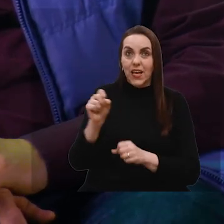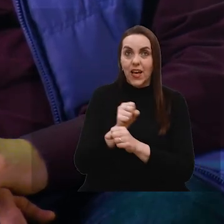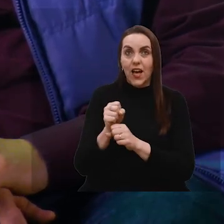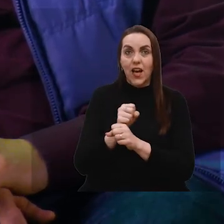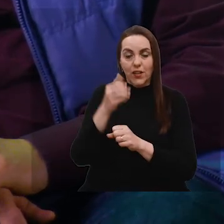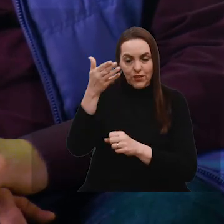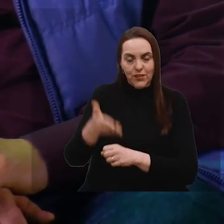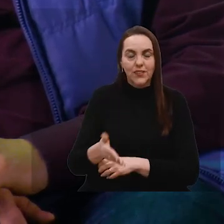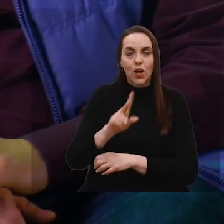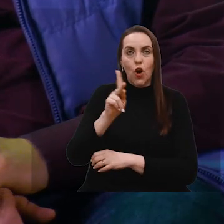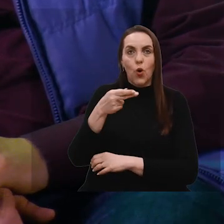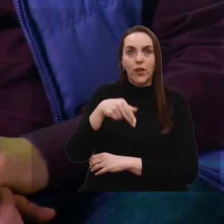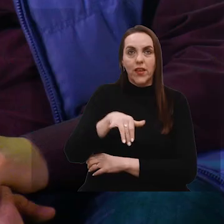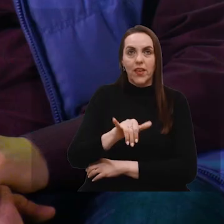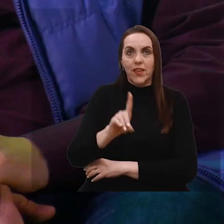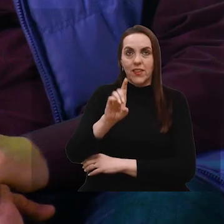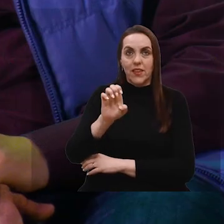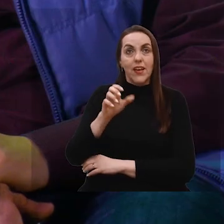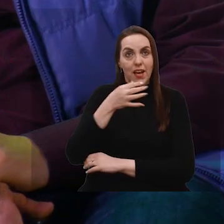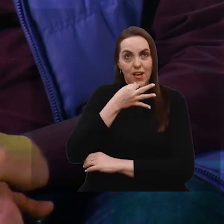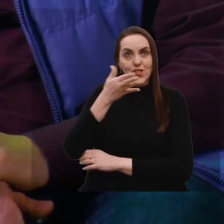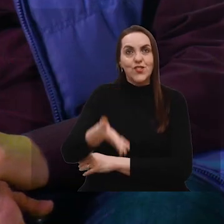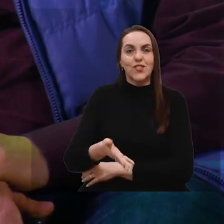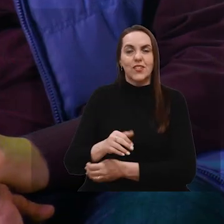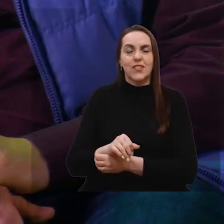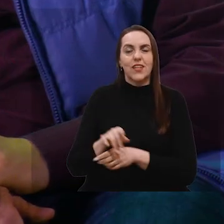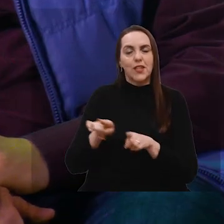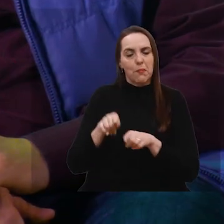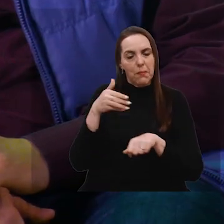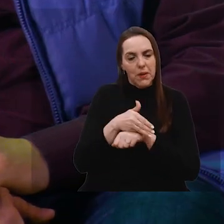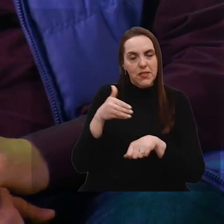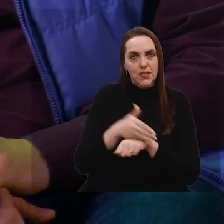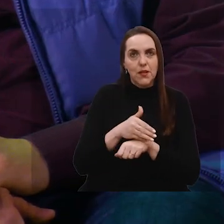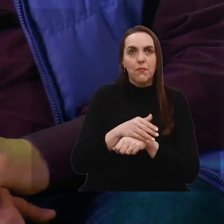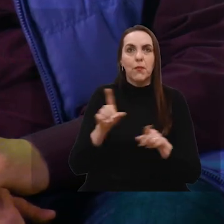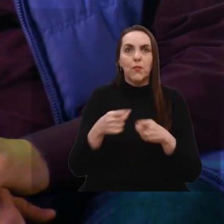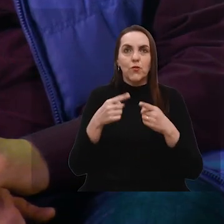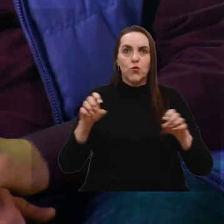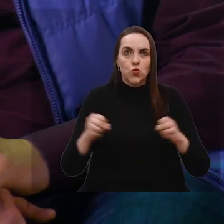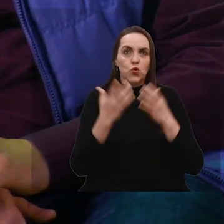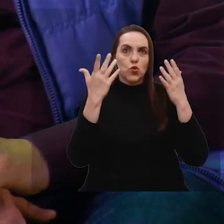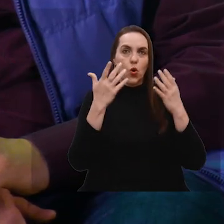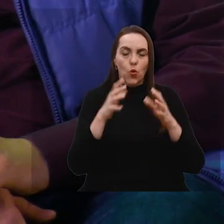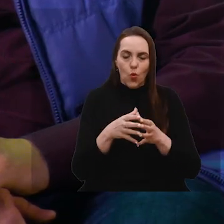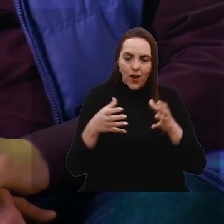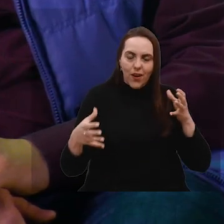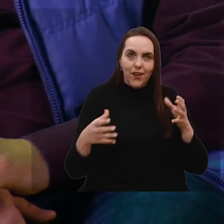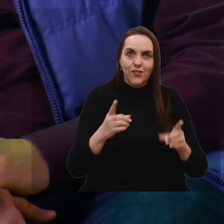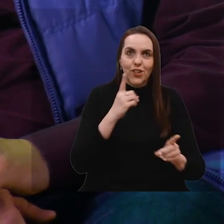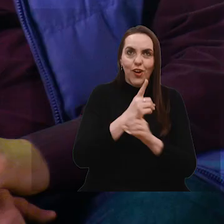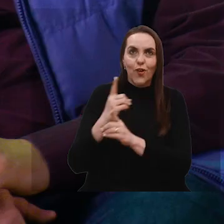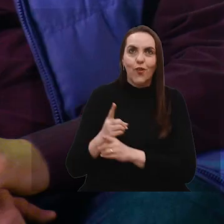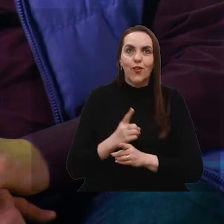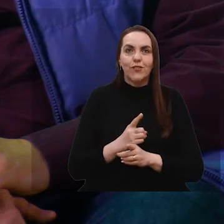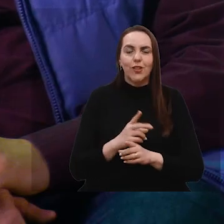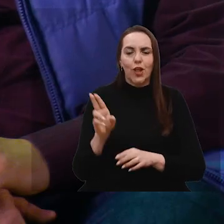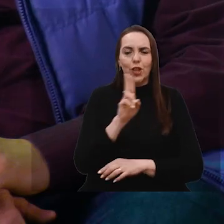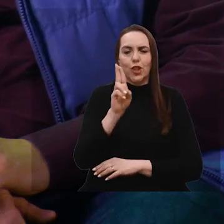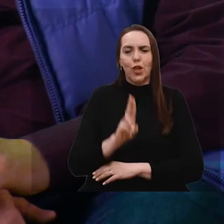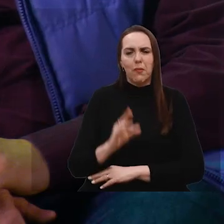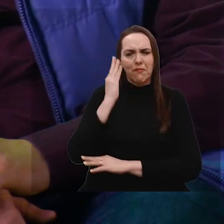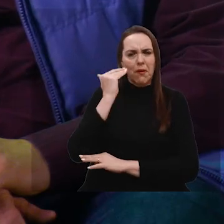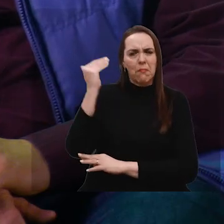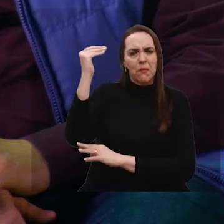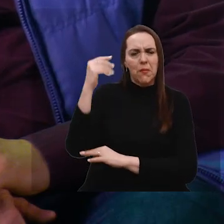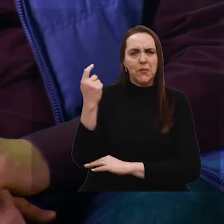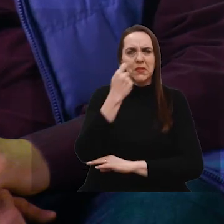do centenário de Oneide Bertucci em Caxias do Sul. Ele também produz e participa como músico do show Grande Encontro, que reúne